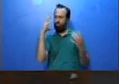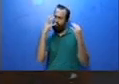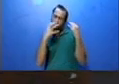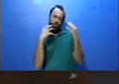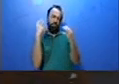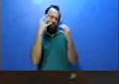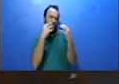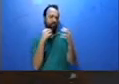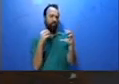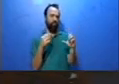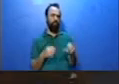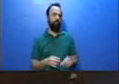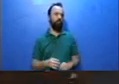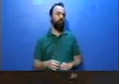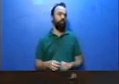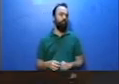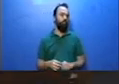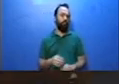apaixonados, né?